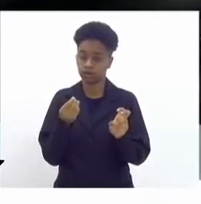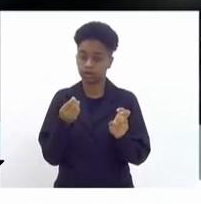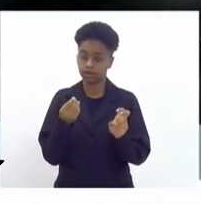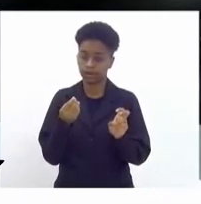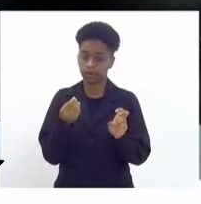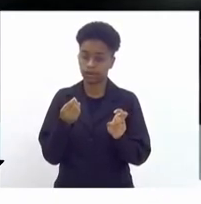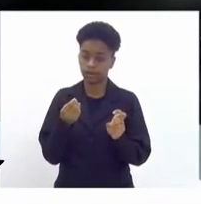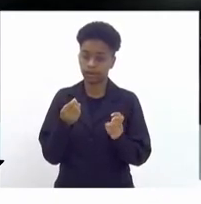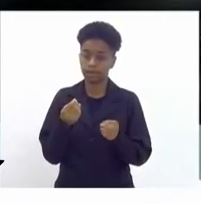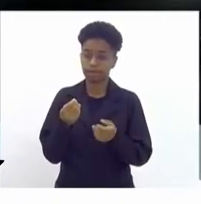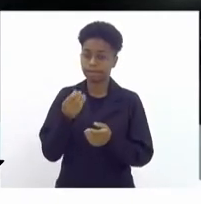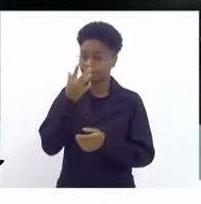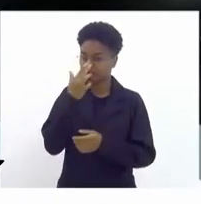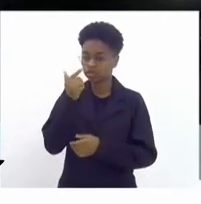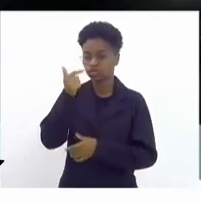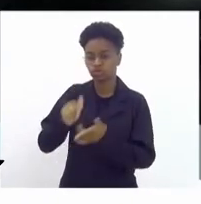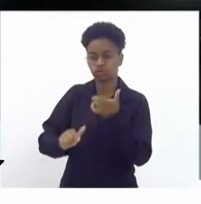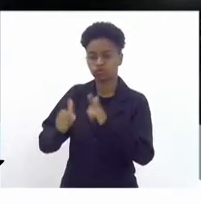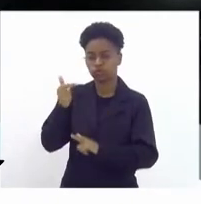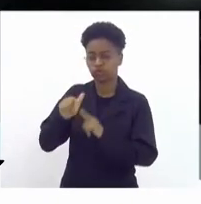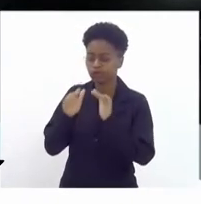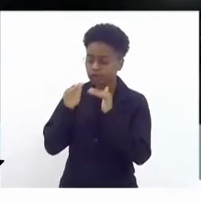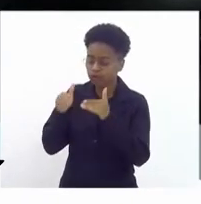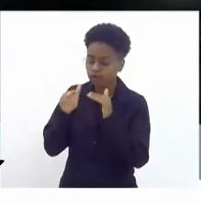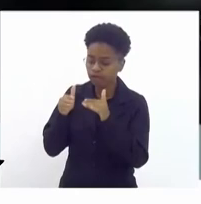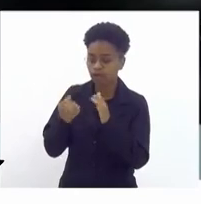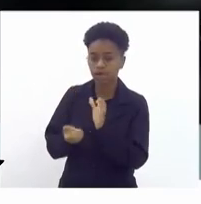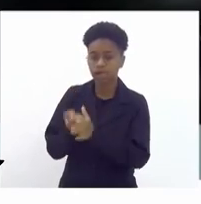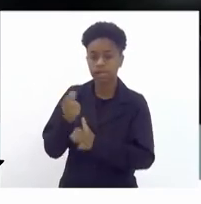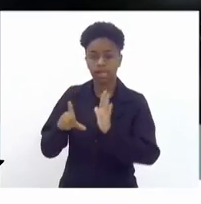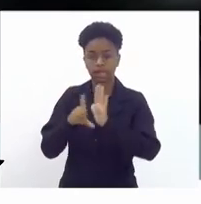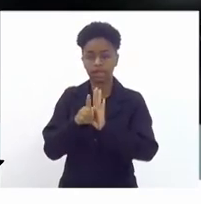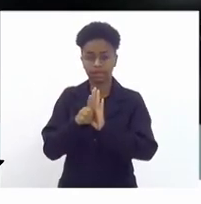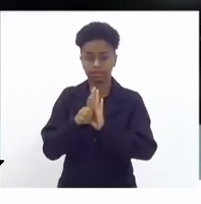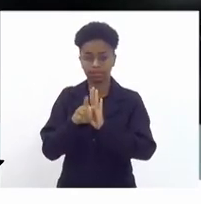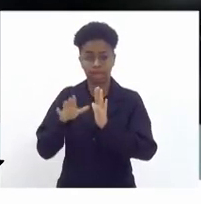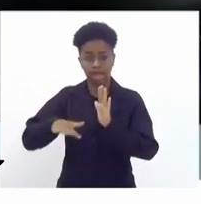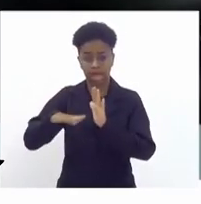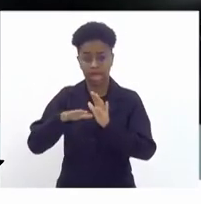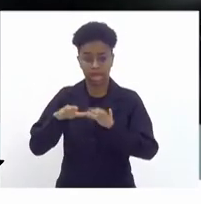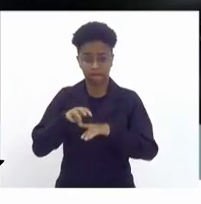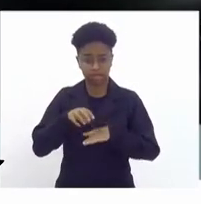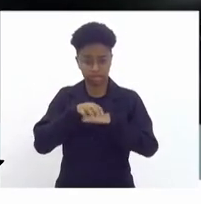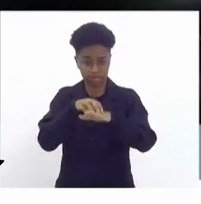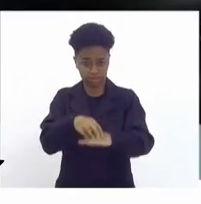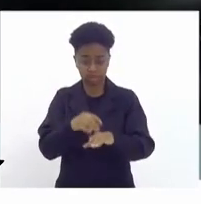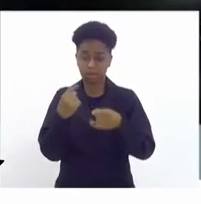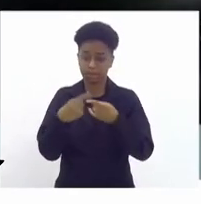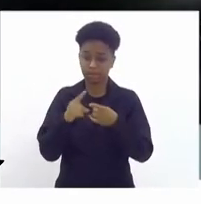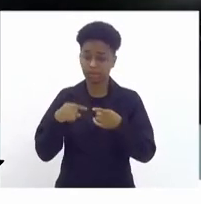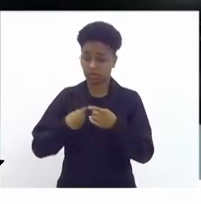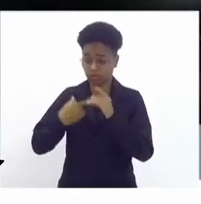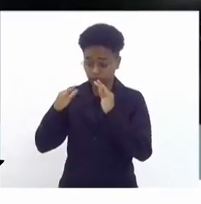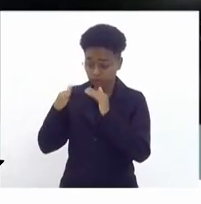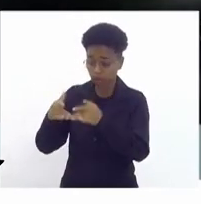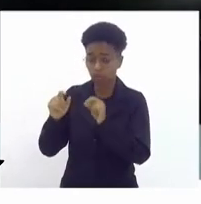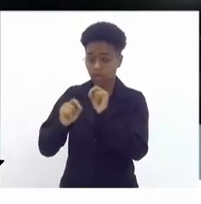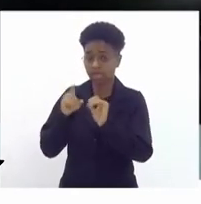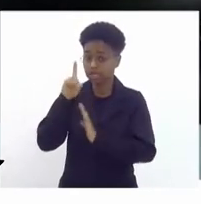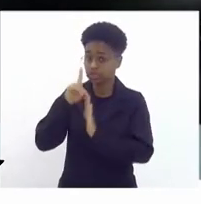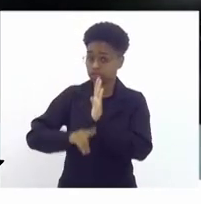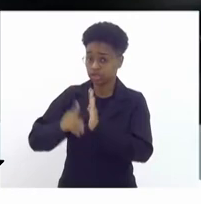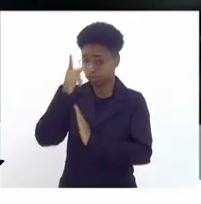iniciativa de legislar sobre trânsito, mesmo que a gente dê um enfoque do direito do